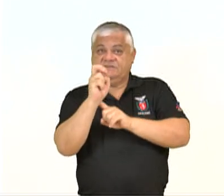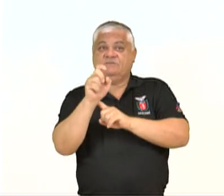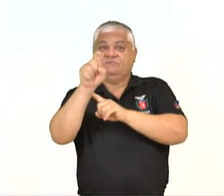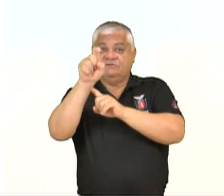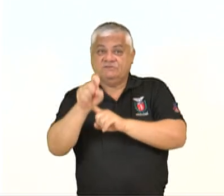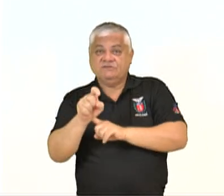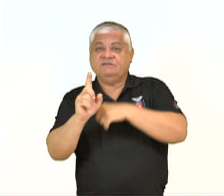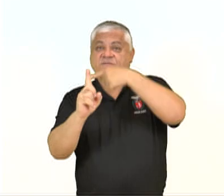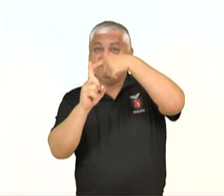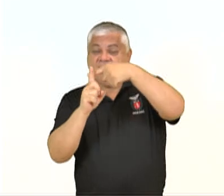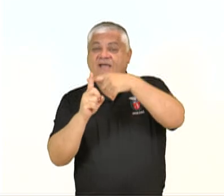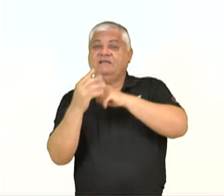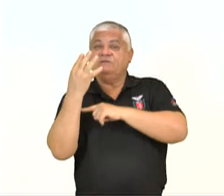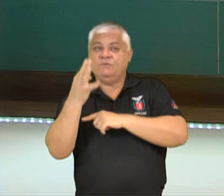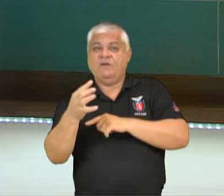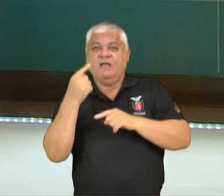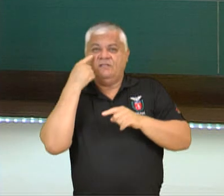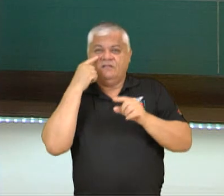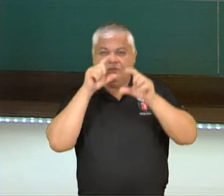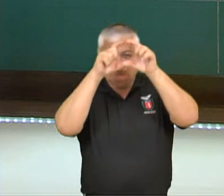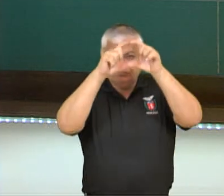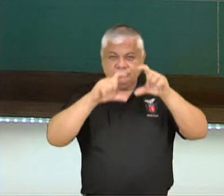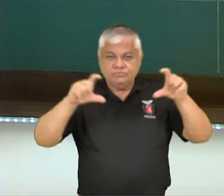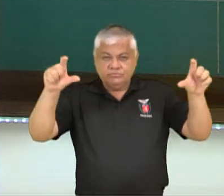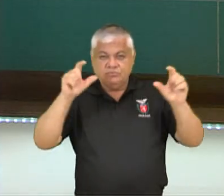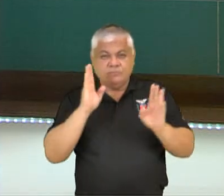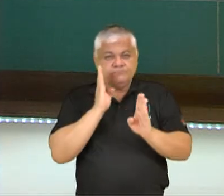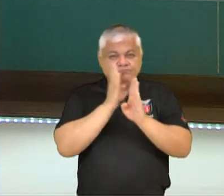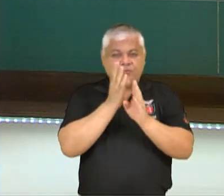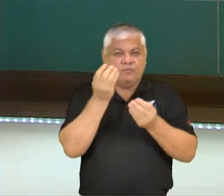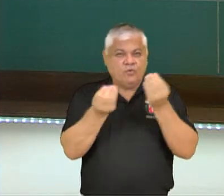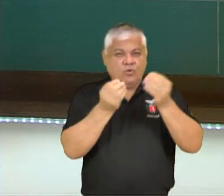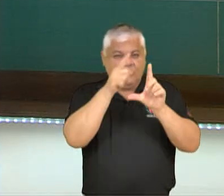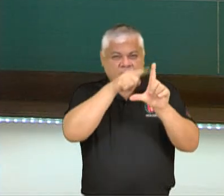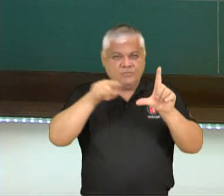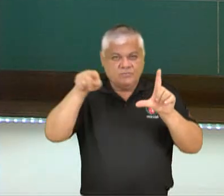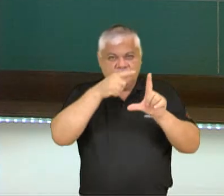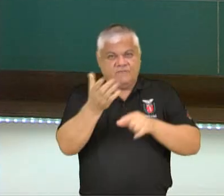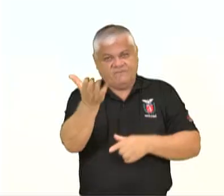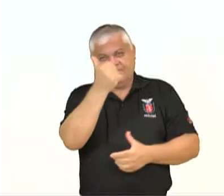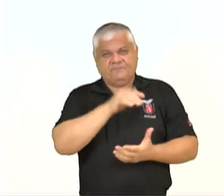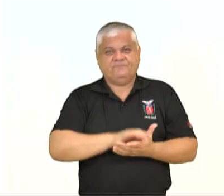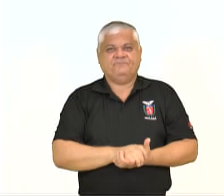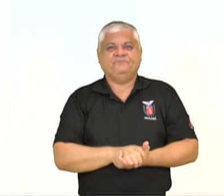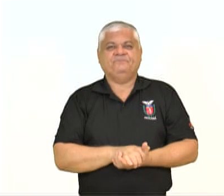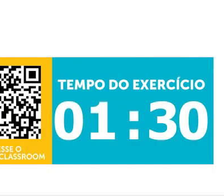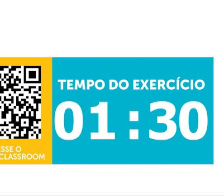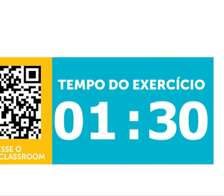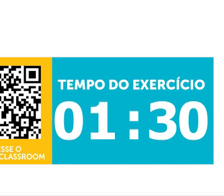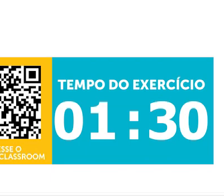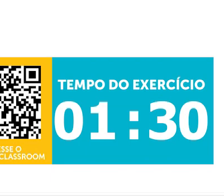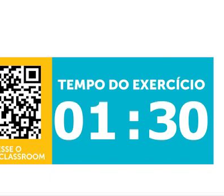gráfico, identifique as raízes, os zeros e determine as coordenadas do vértice.